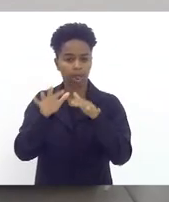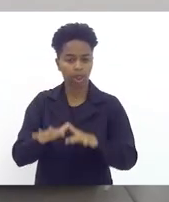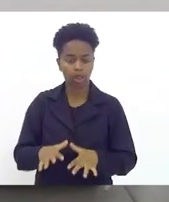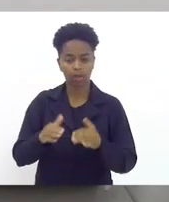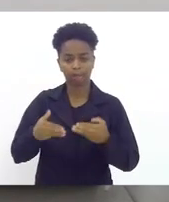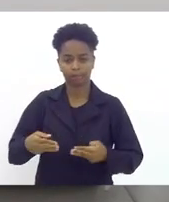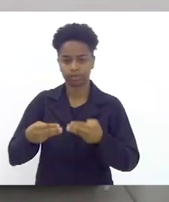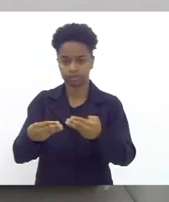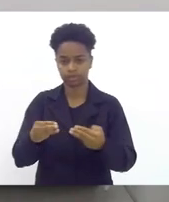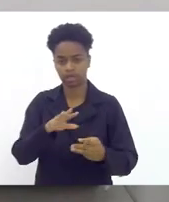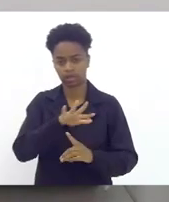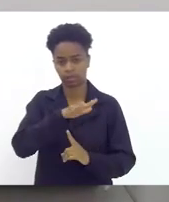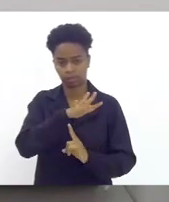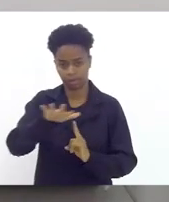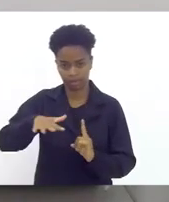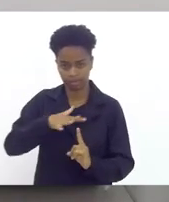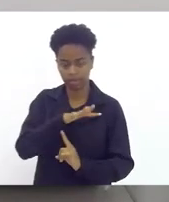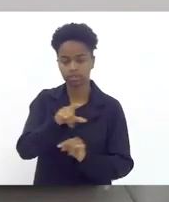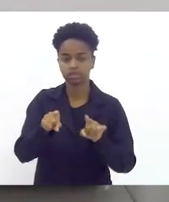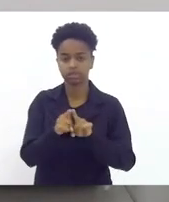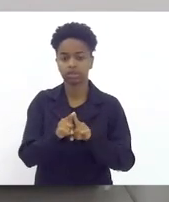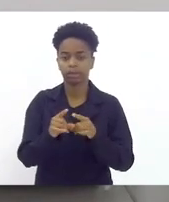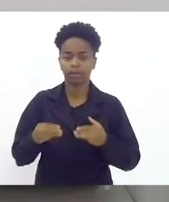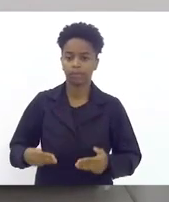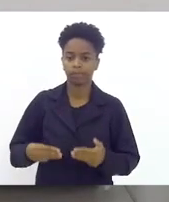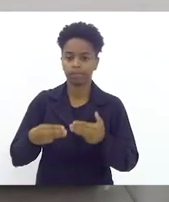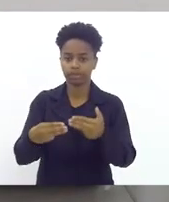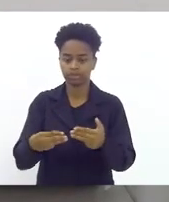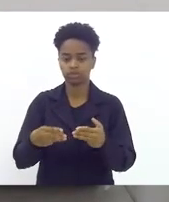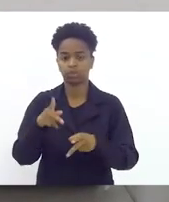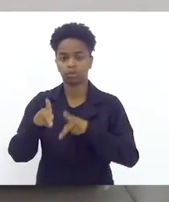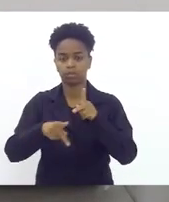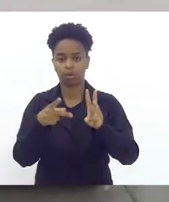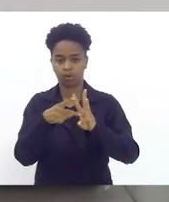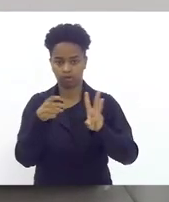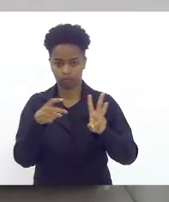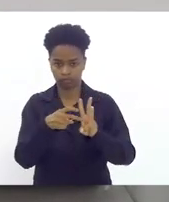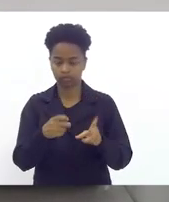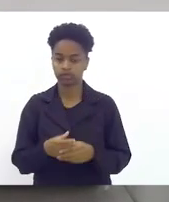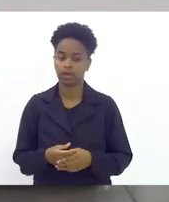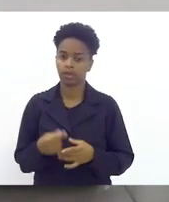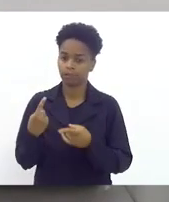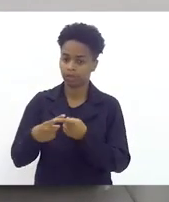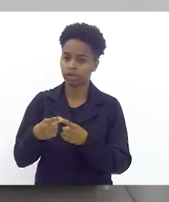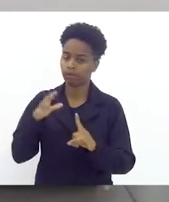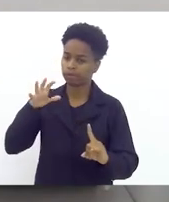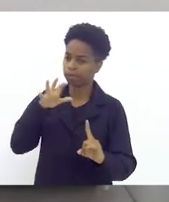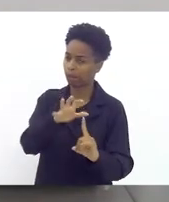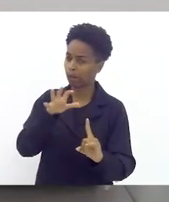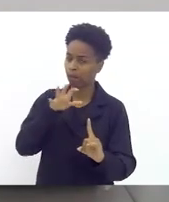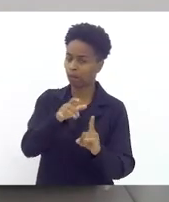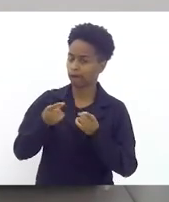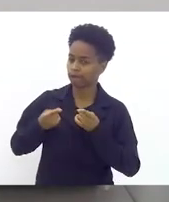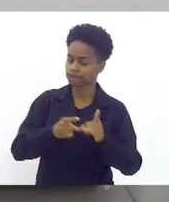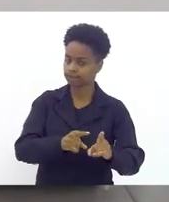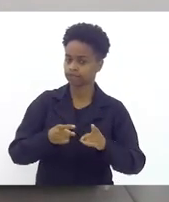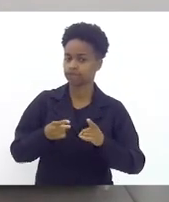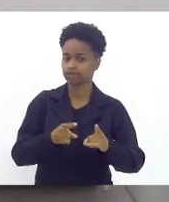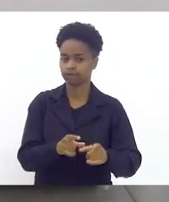né E também o ministério dos povos indígenas então de baixo sobre pressão